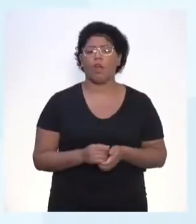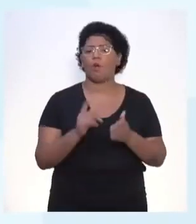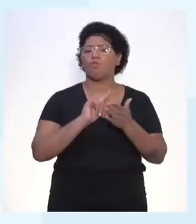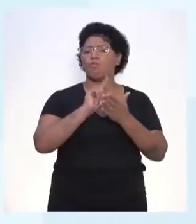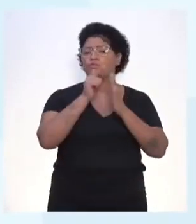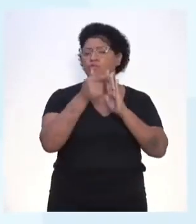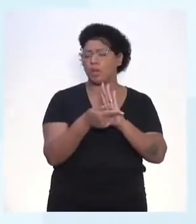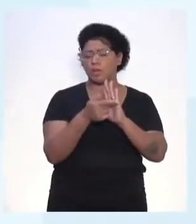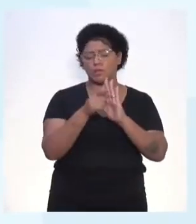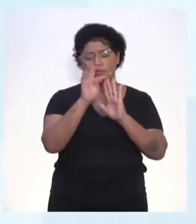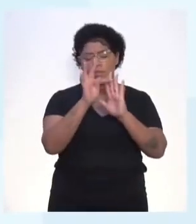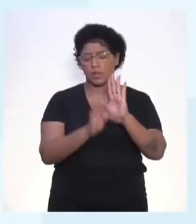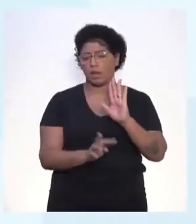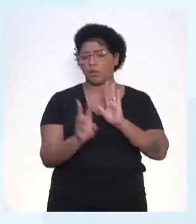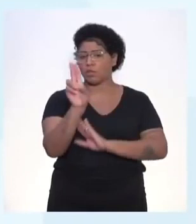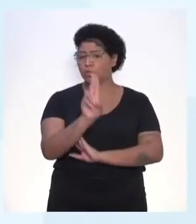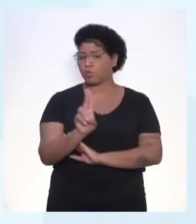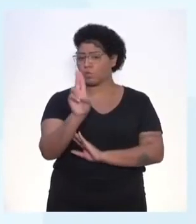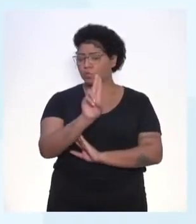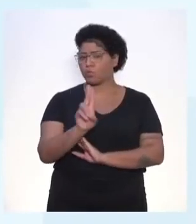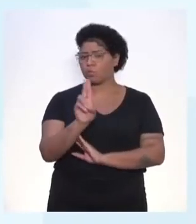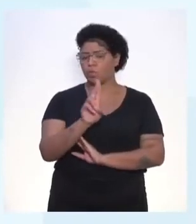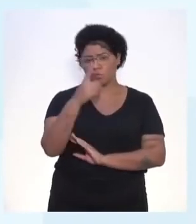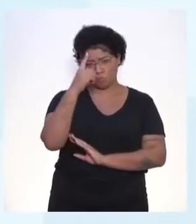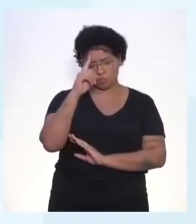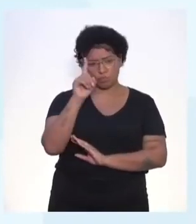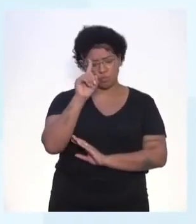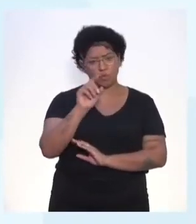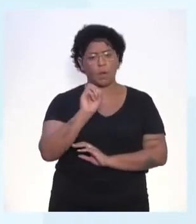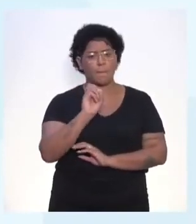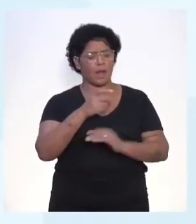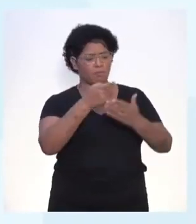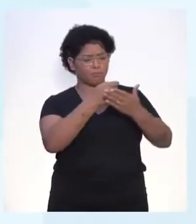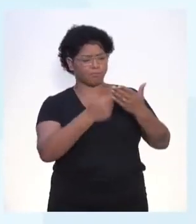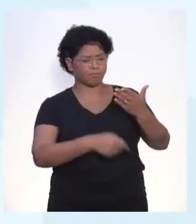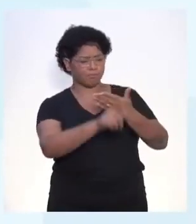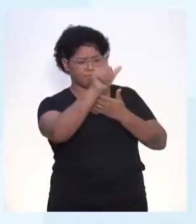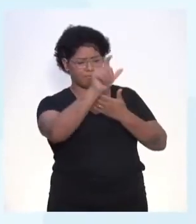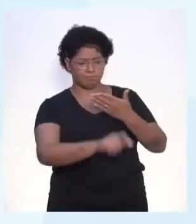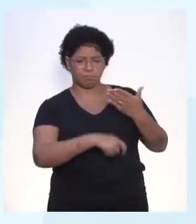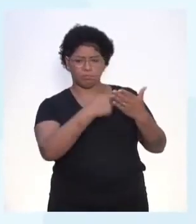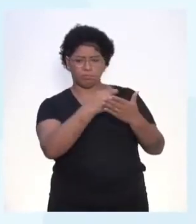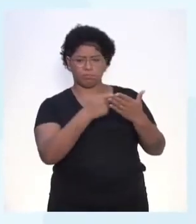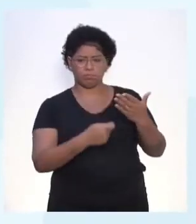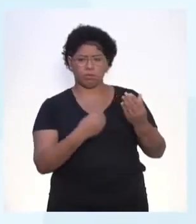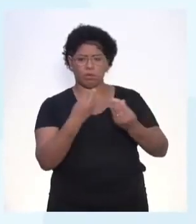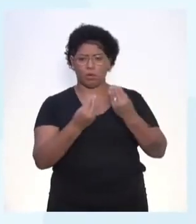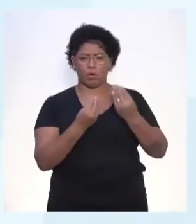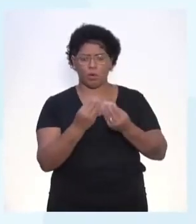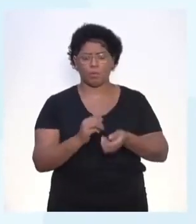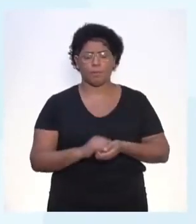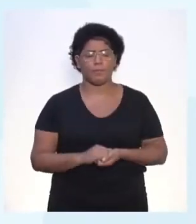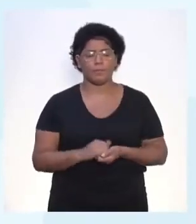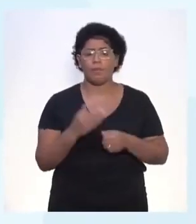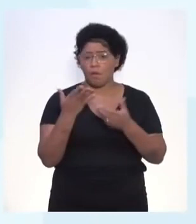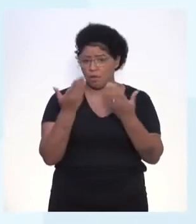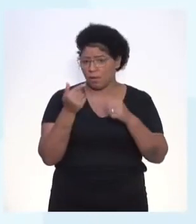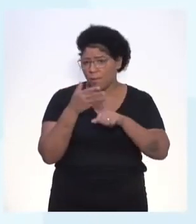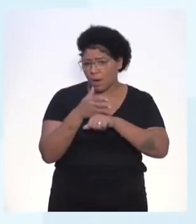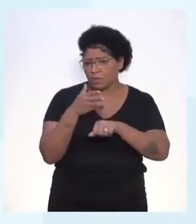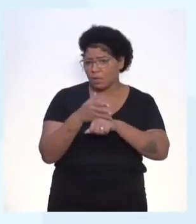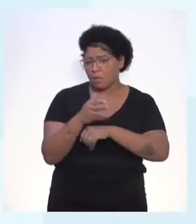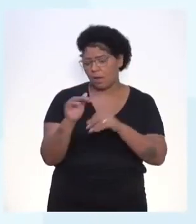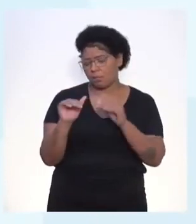costuma utilizar, tá? Para poder descrever pessoas. Vamos ver se está subindo alguma participação. Vamos participar, gente,